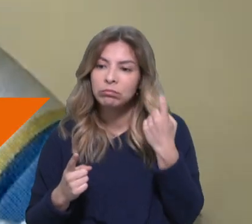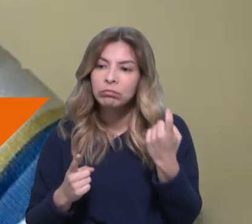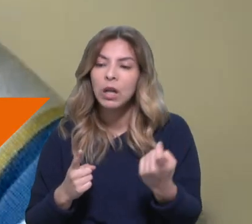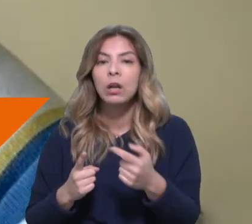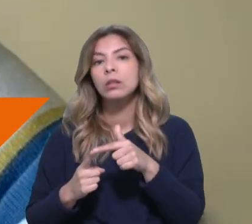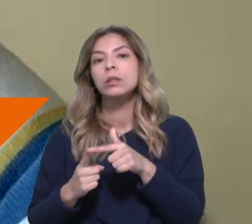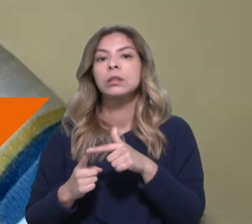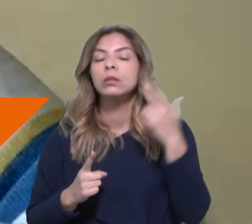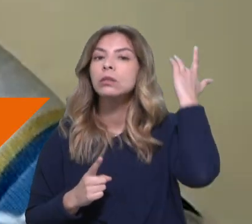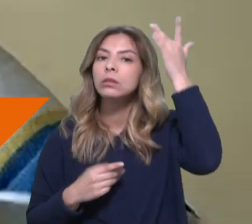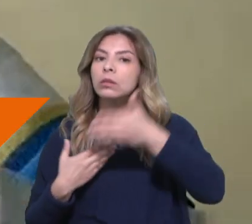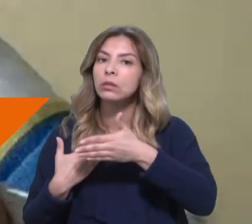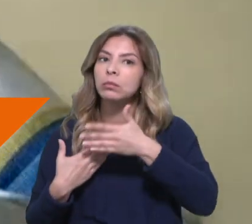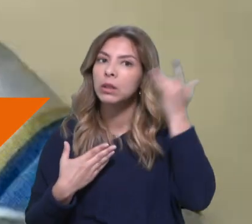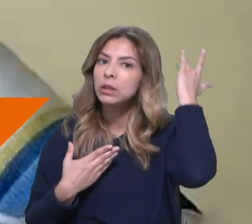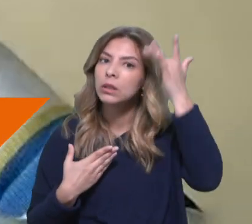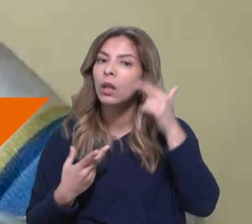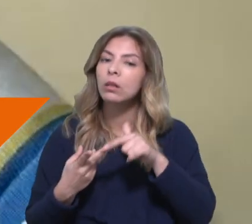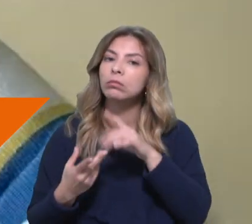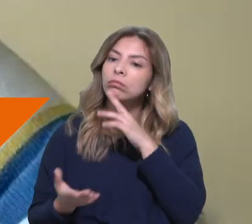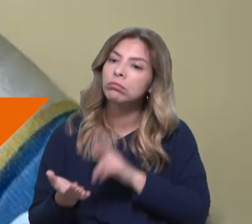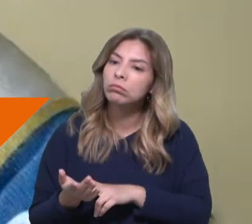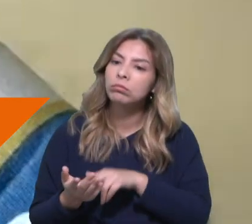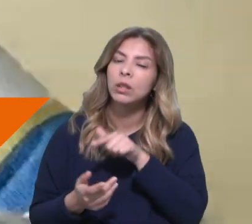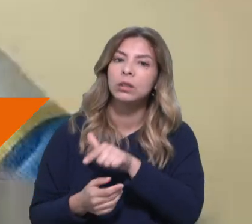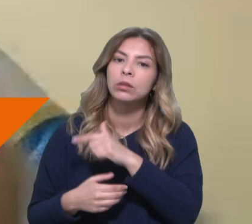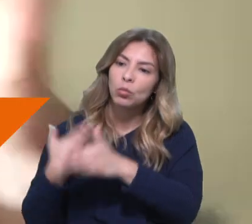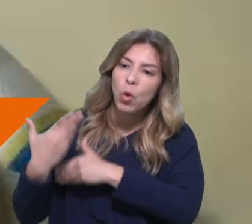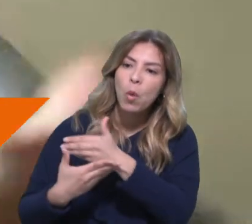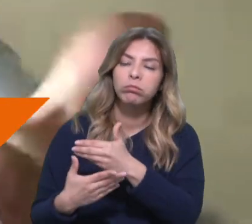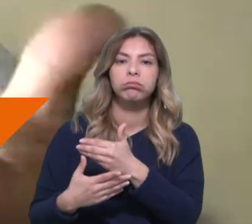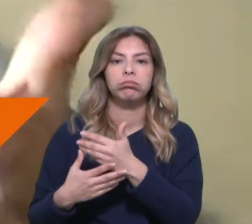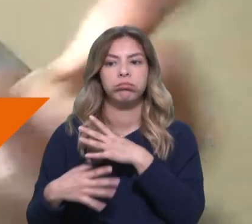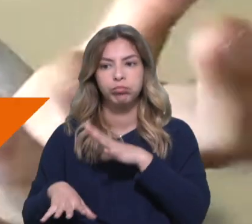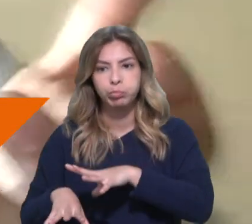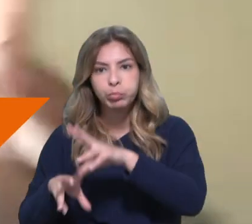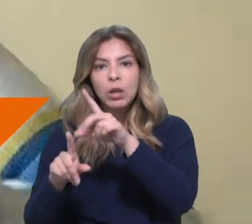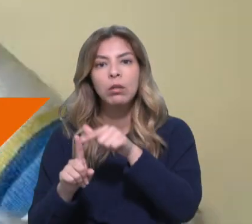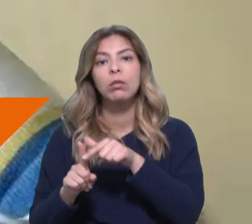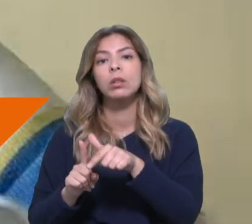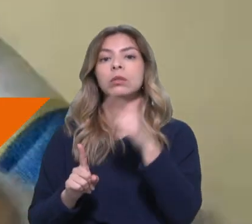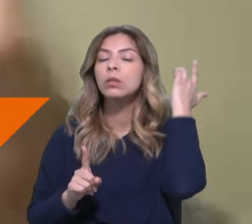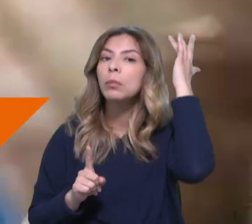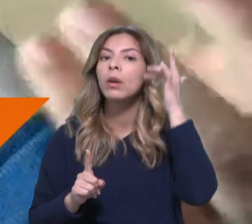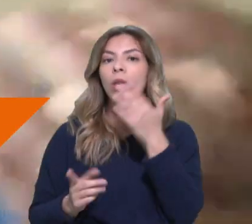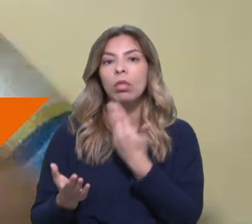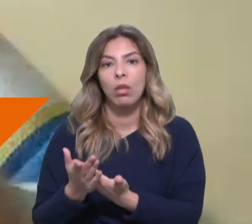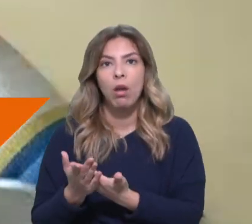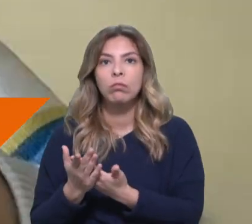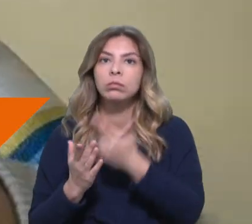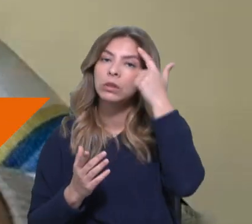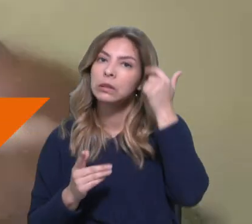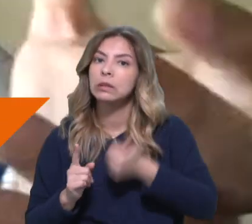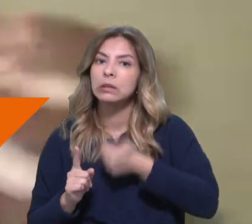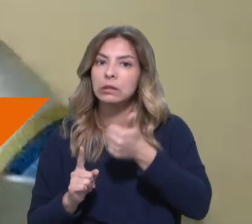Santa como um momento de oportunidade não só de divulgar o território, o património. Santa Maria da Feira está encarada dessa forma. Lembramos que Santa Maria da Feira